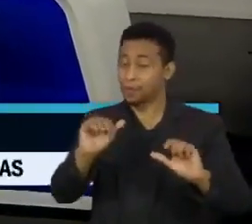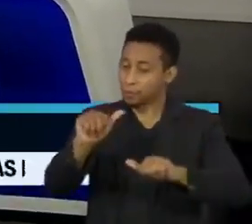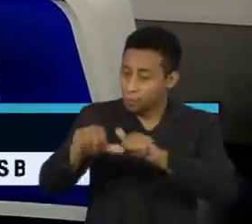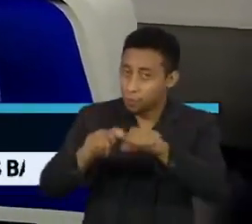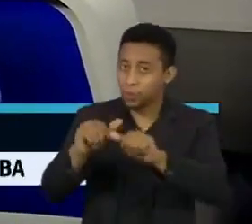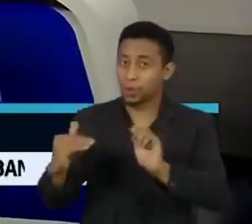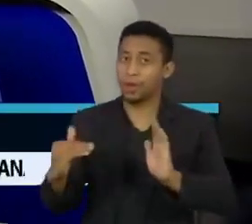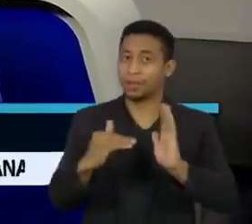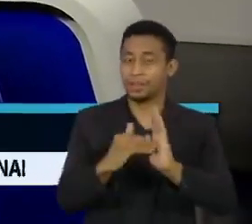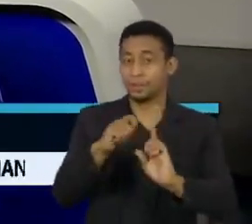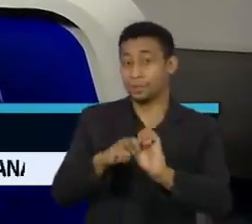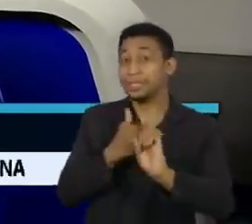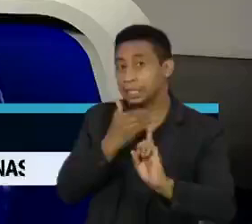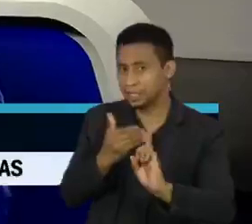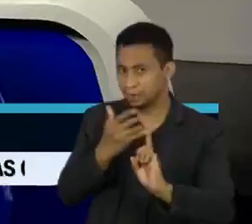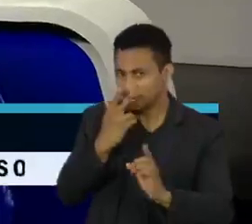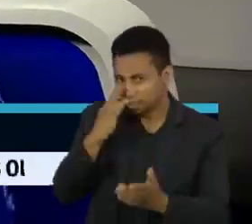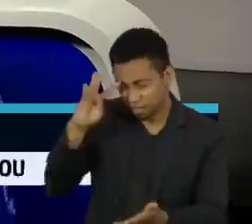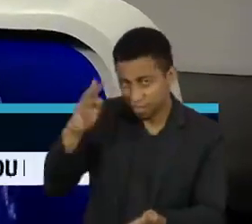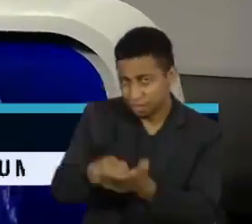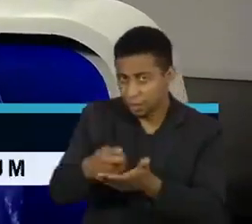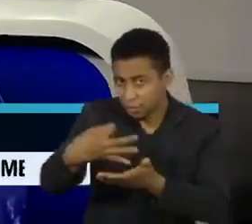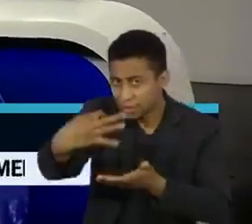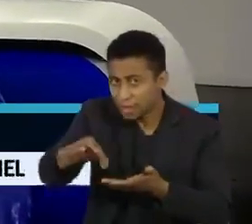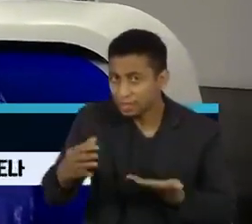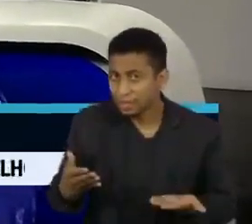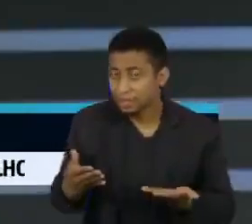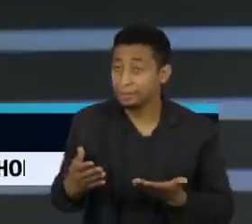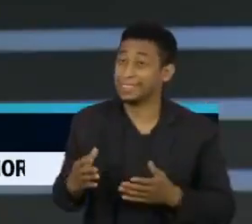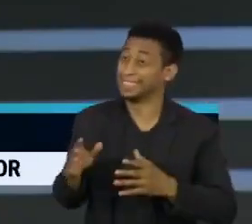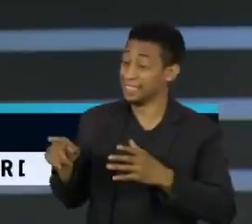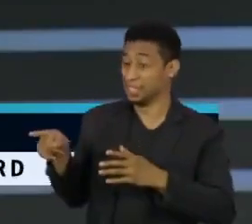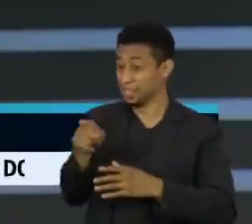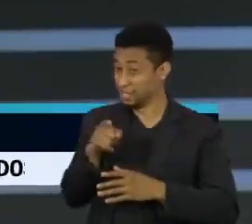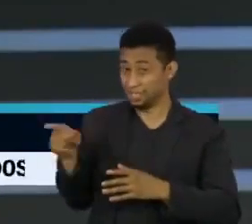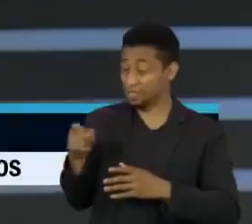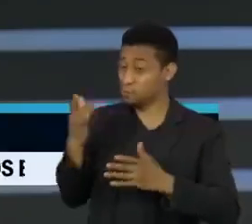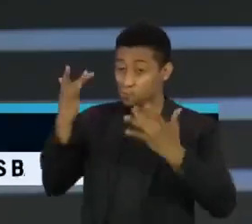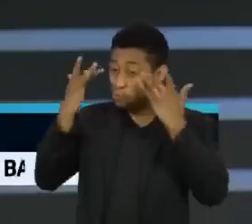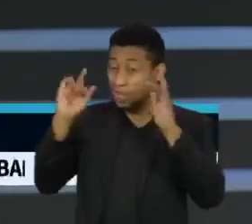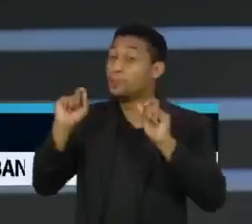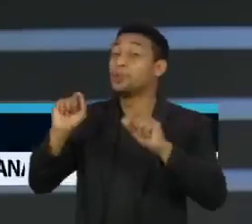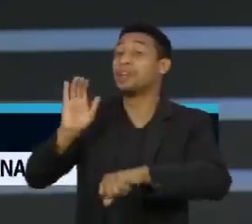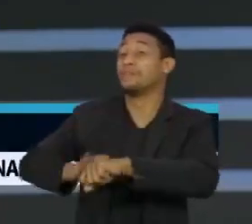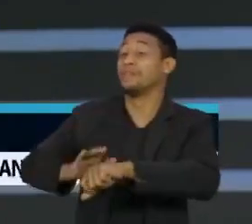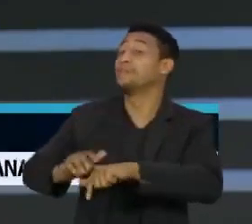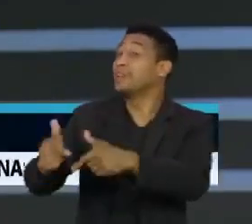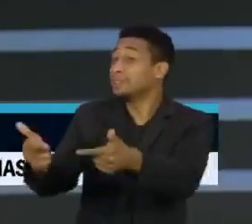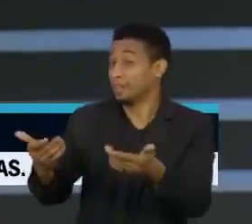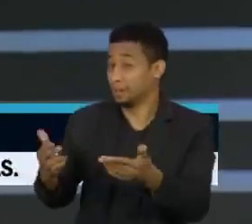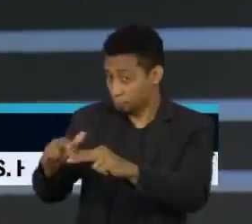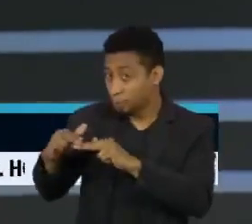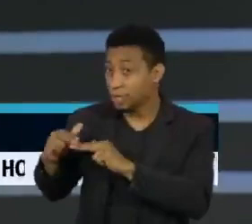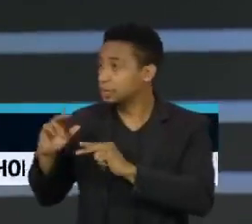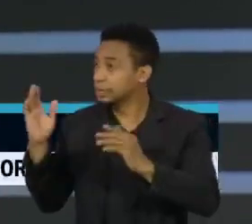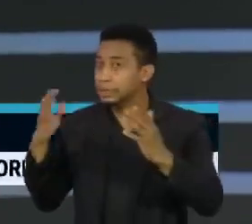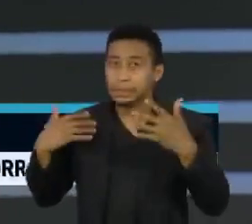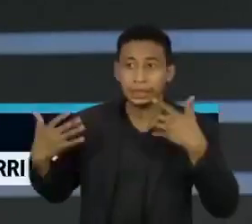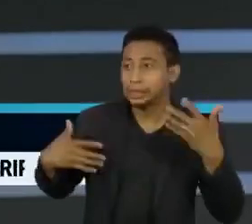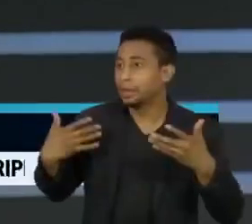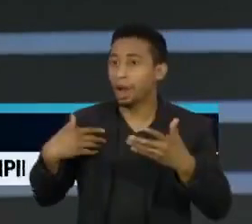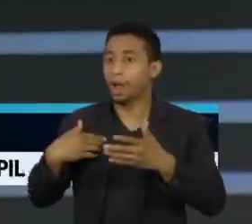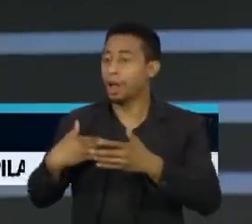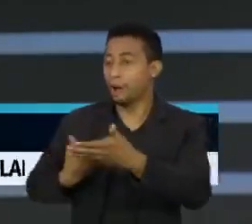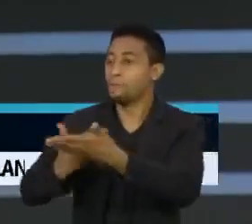Foi uma decisão correta? Eles estão sem saída. Patrícia colocou muito bem. Na verdade, o que você olha é um governo que não tem